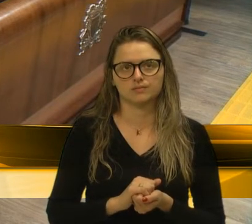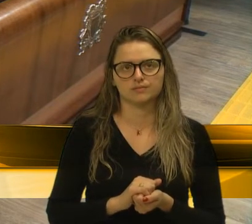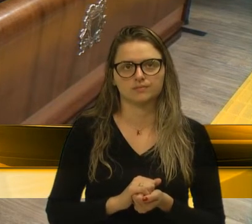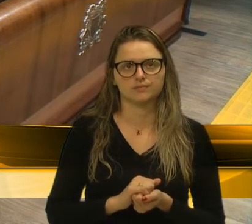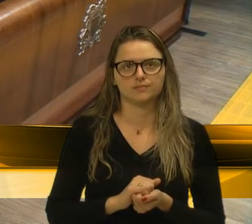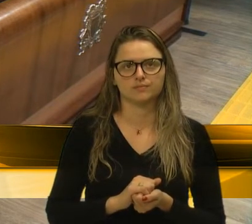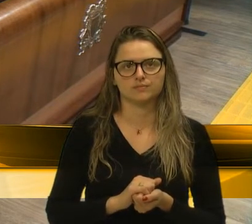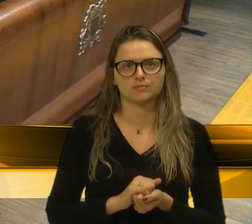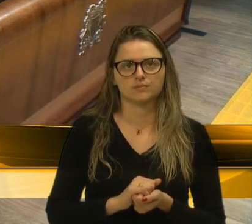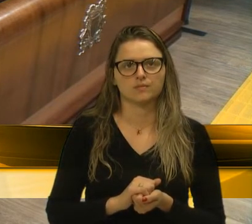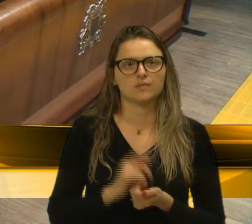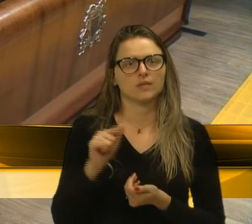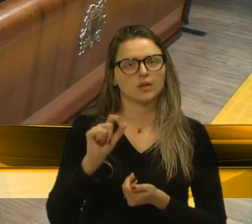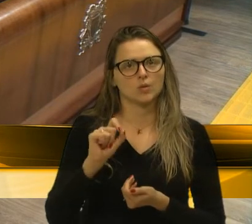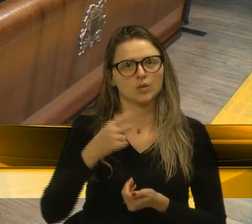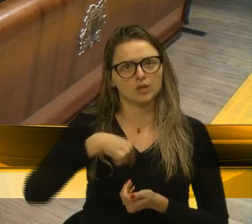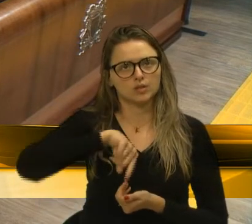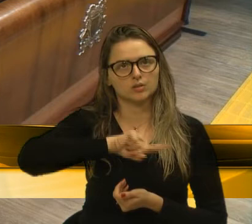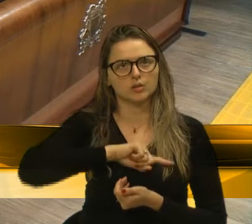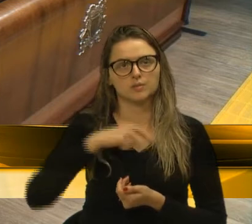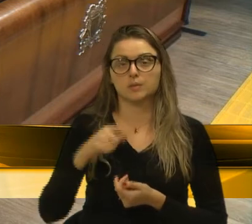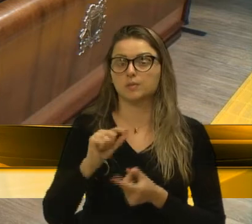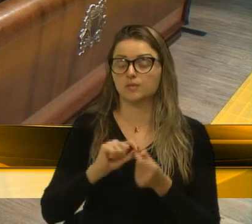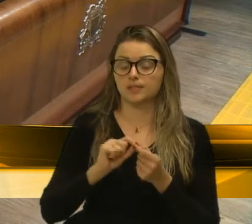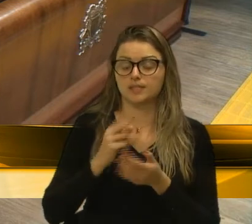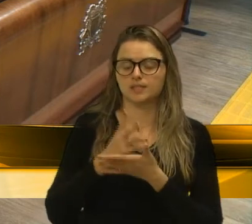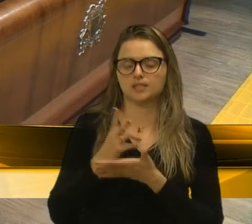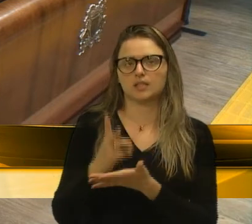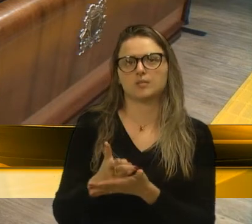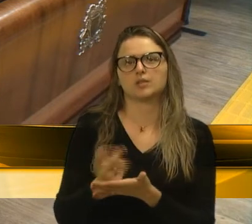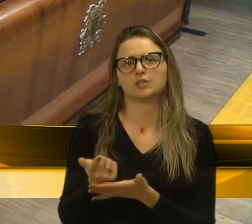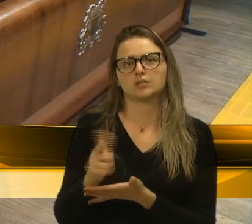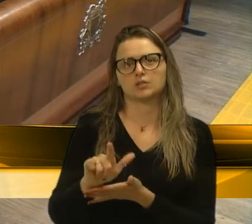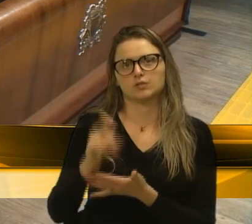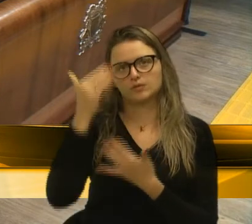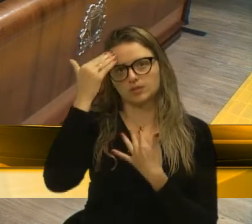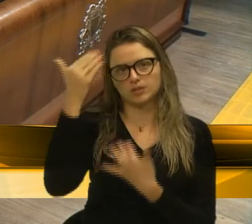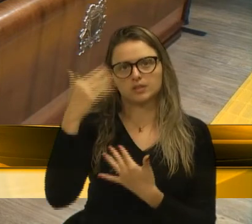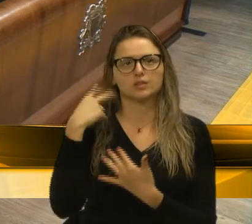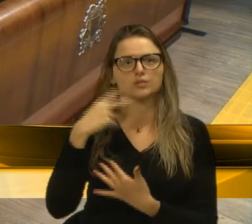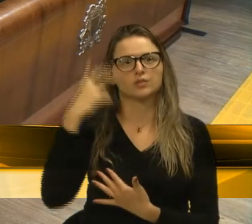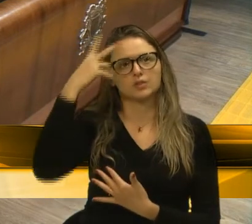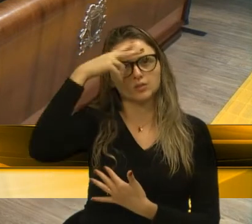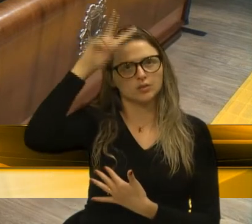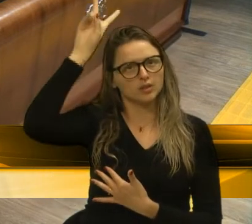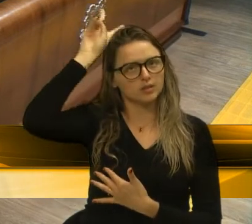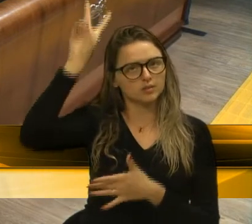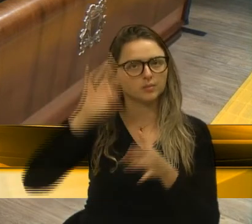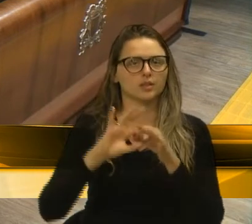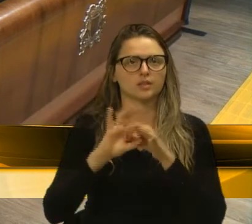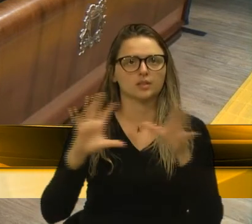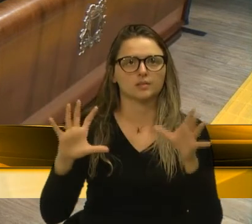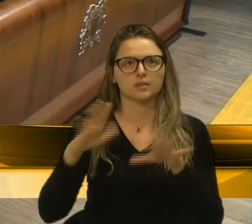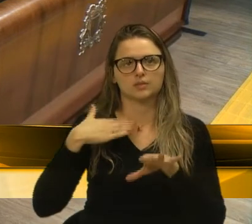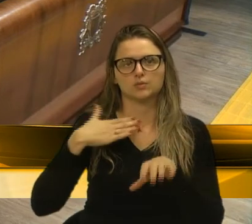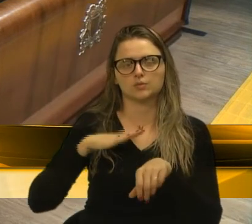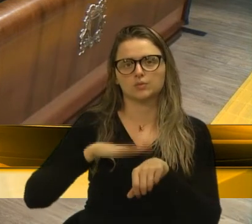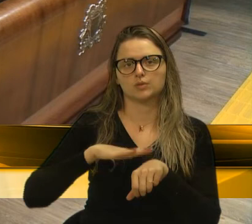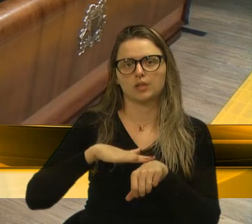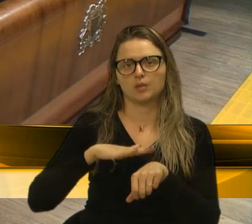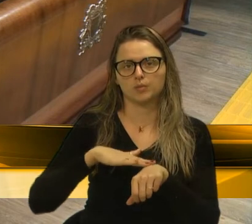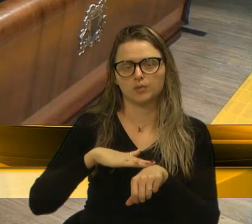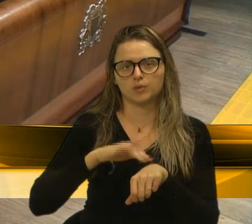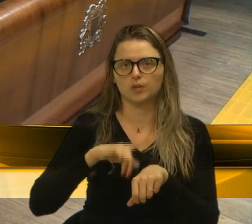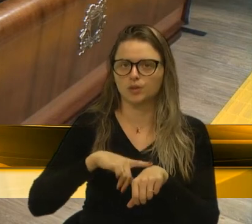Que acho que devemos fazê-lo sempre, e mais uma vez então agradecendo ao vereador Edson a cedência do seu espaço para que